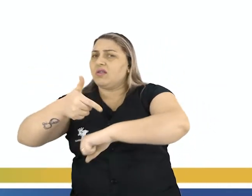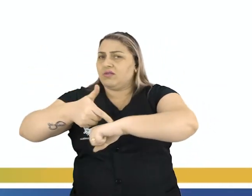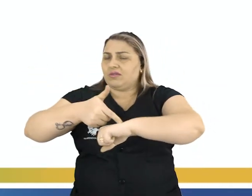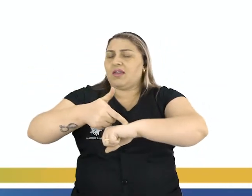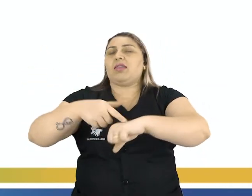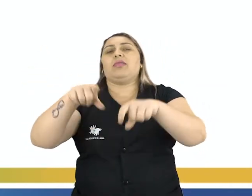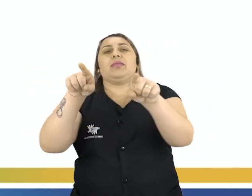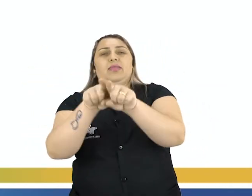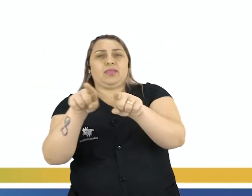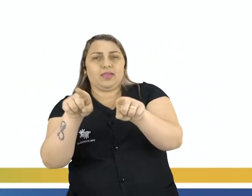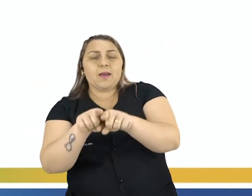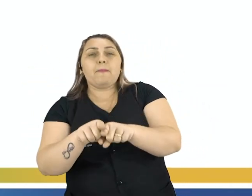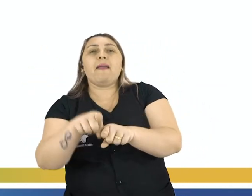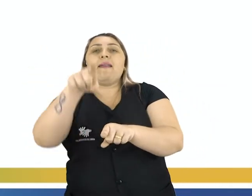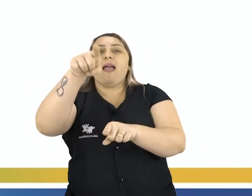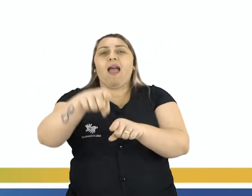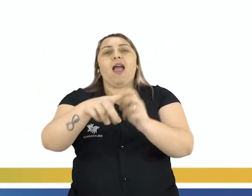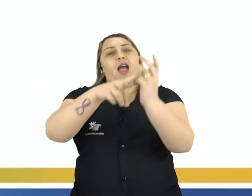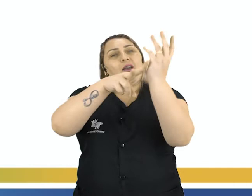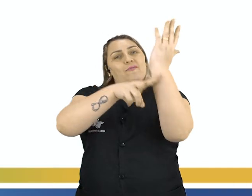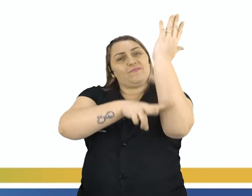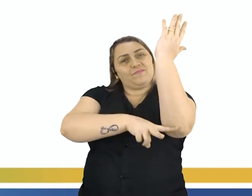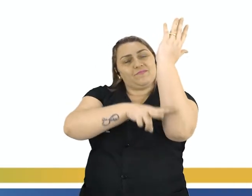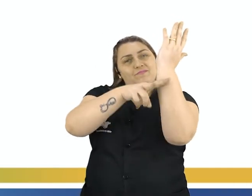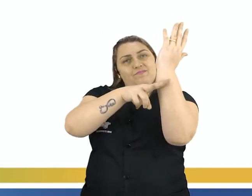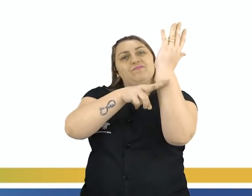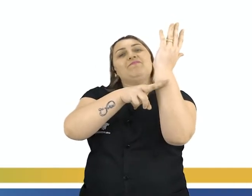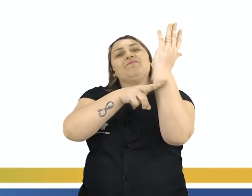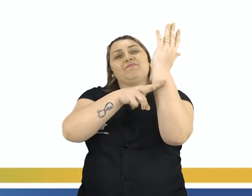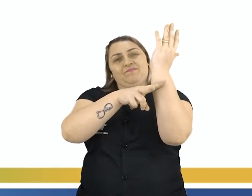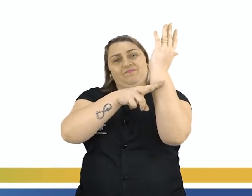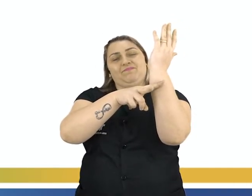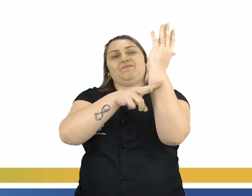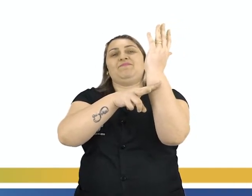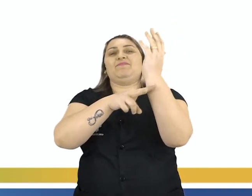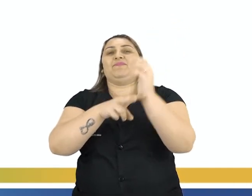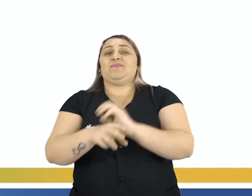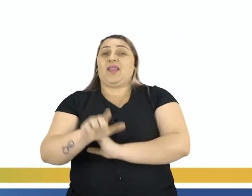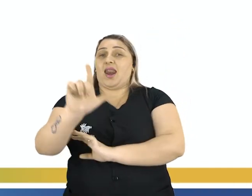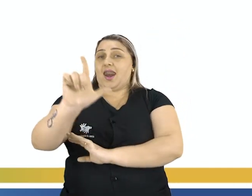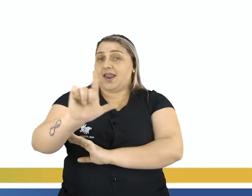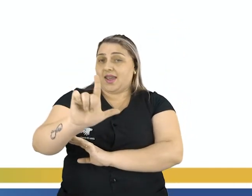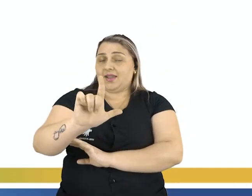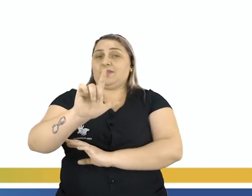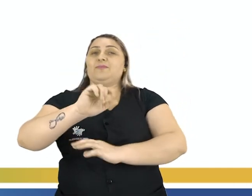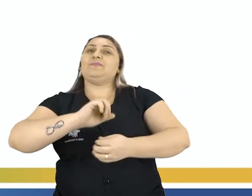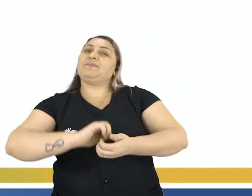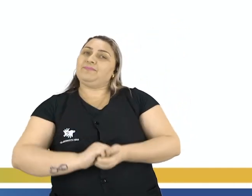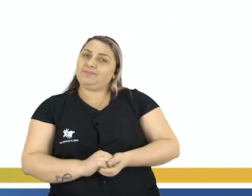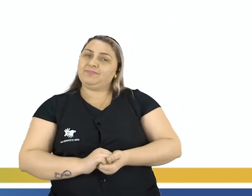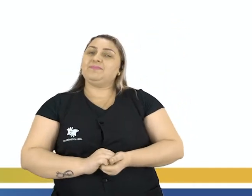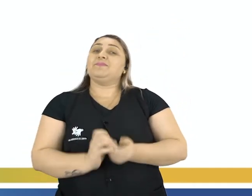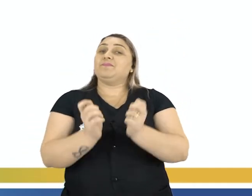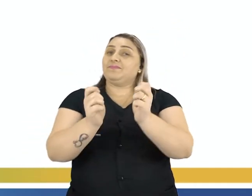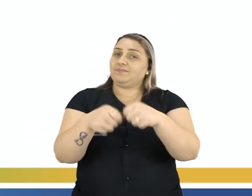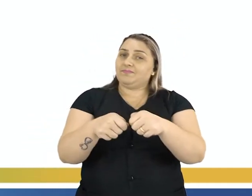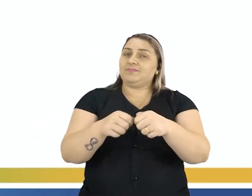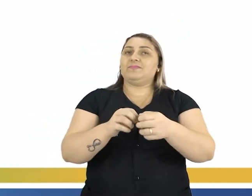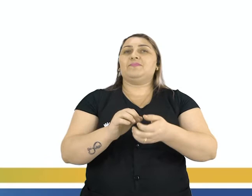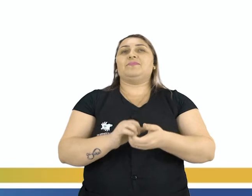gasolina também é algo que é medido por meio do líquido, da unidade de medida de líquido, de